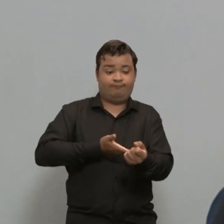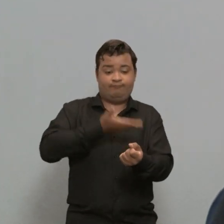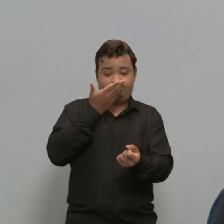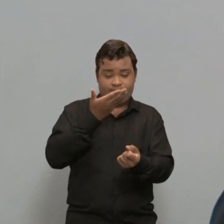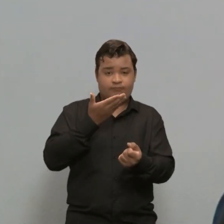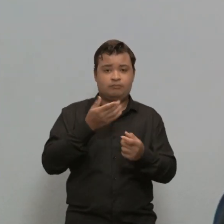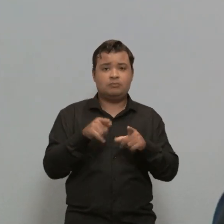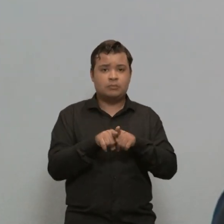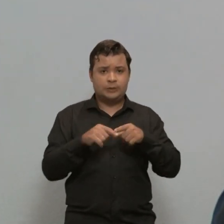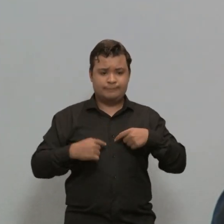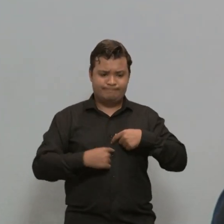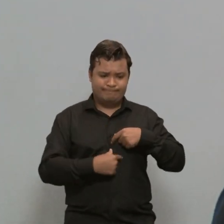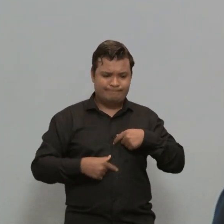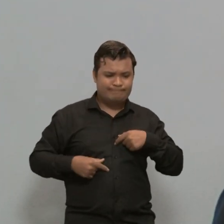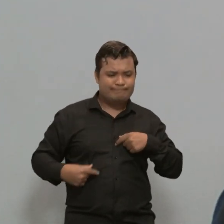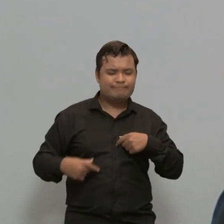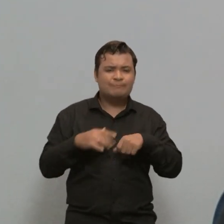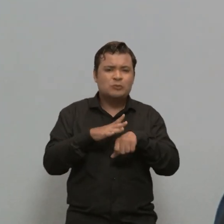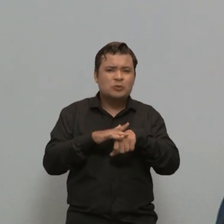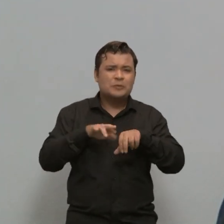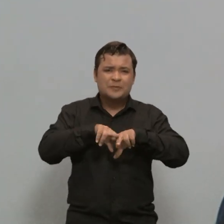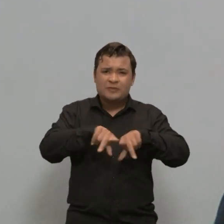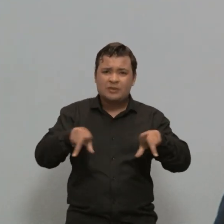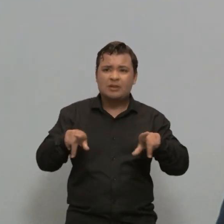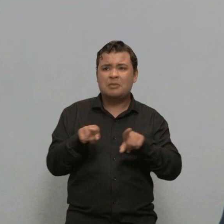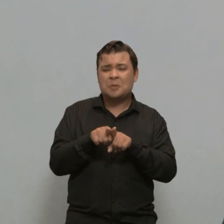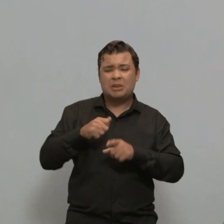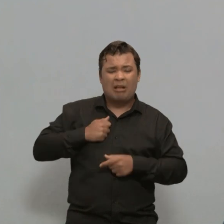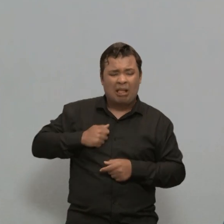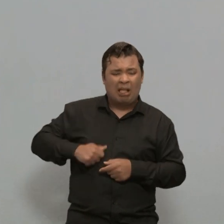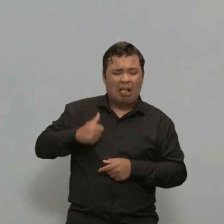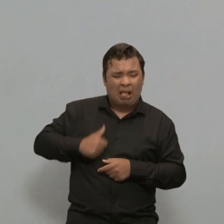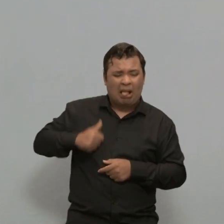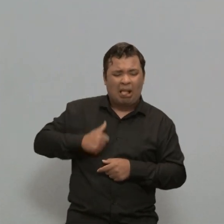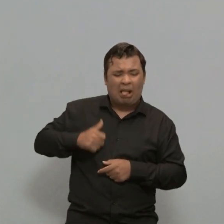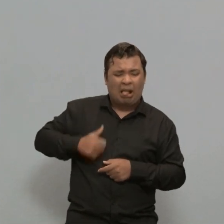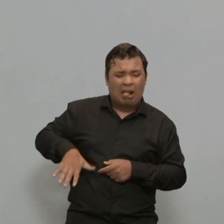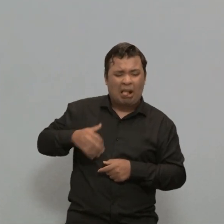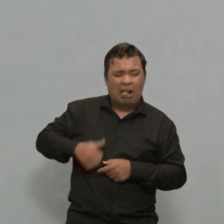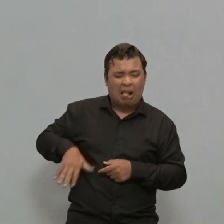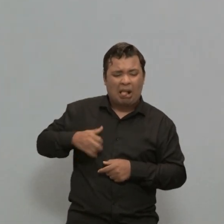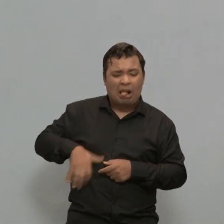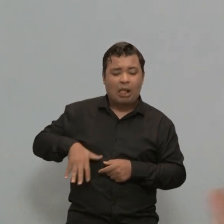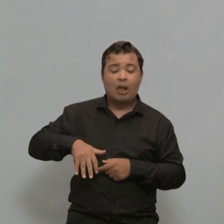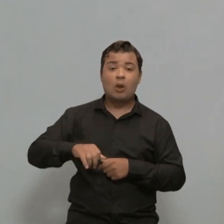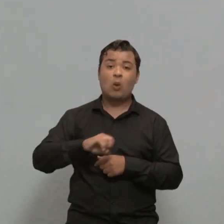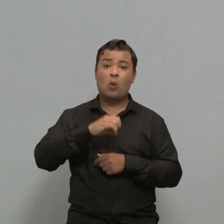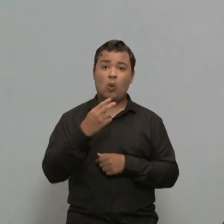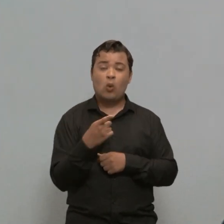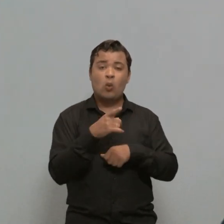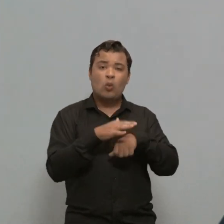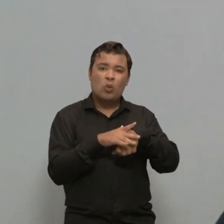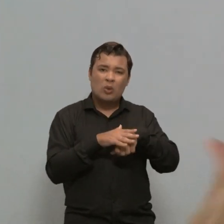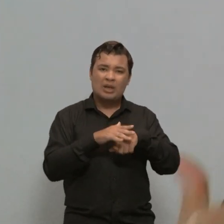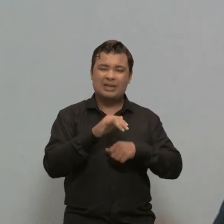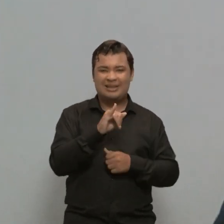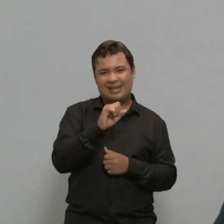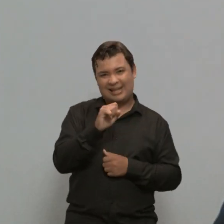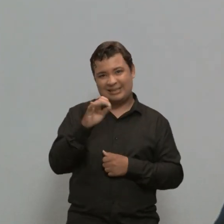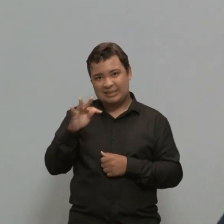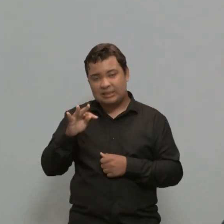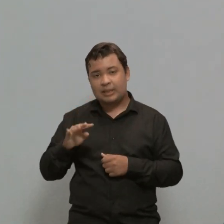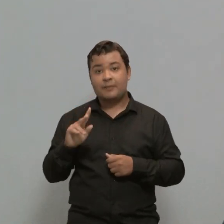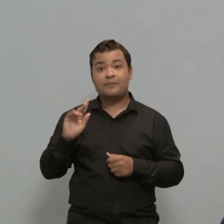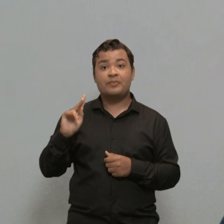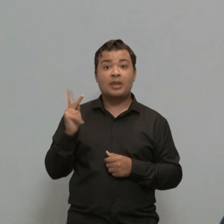aparelho digestivo como gastrite, diarreia crônica, ou mesmo infecções sexualmente transmissíveis, hepatite B,